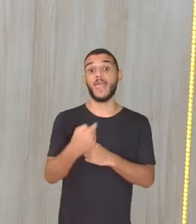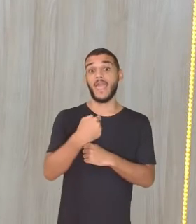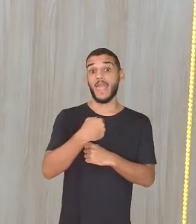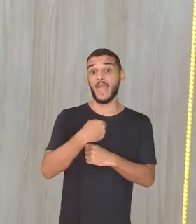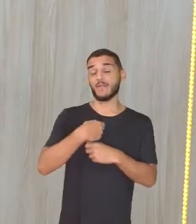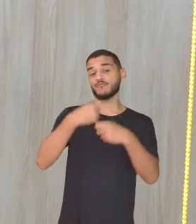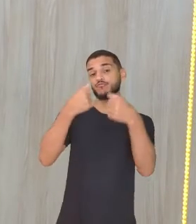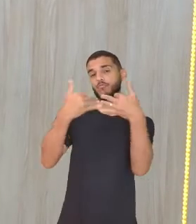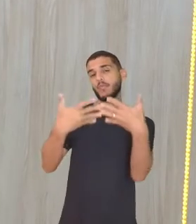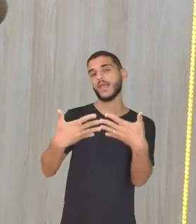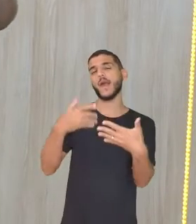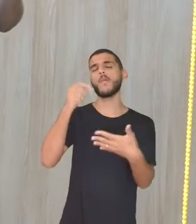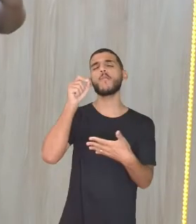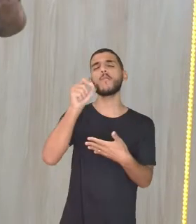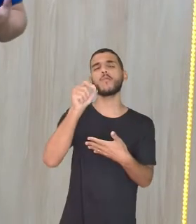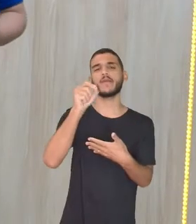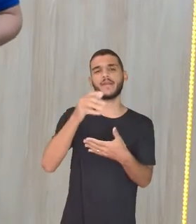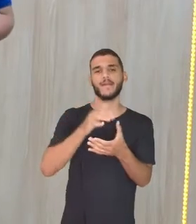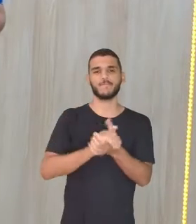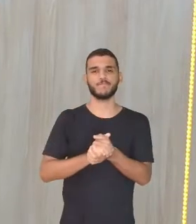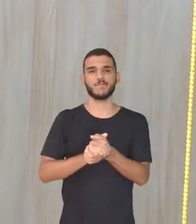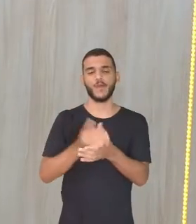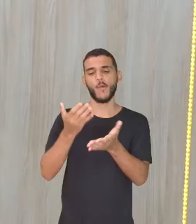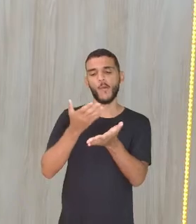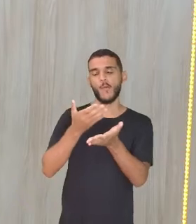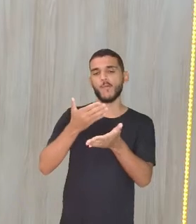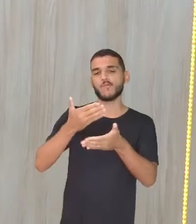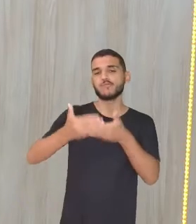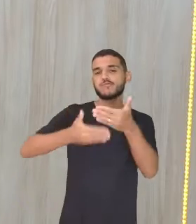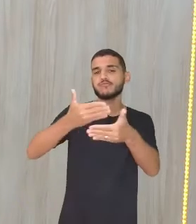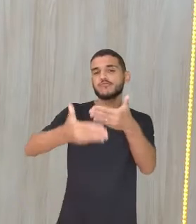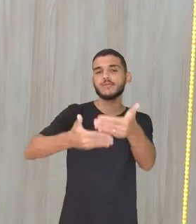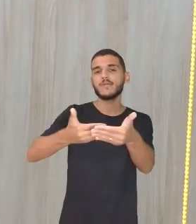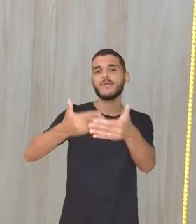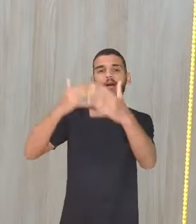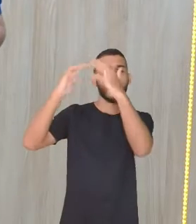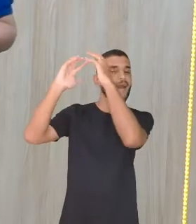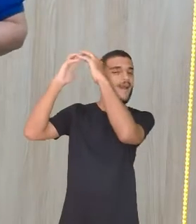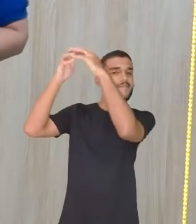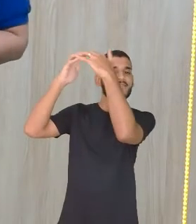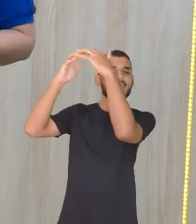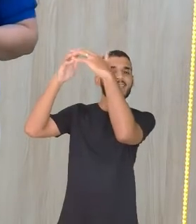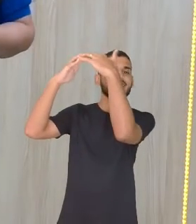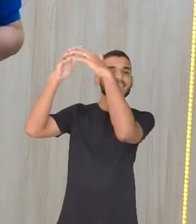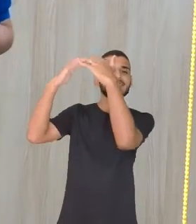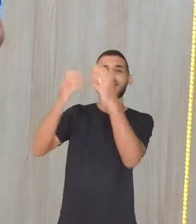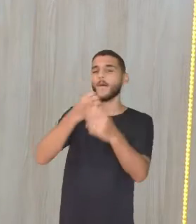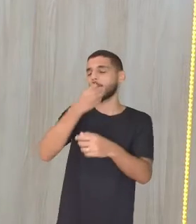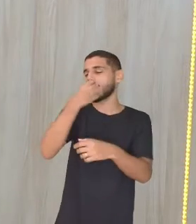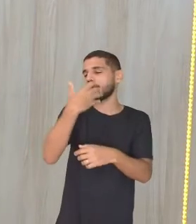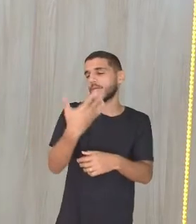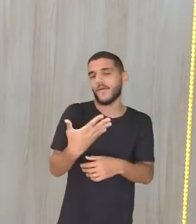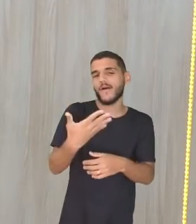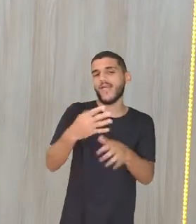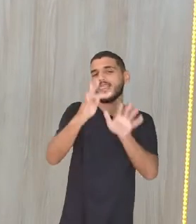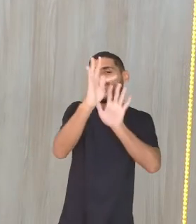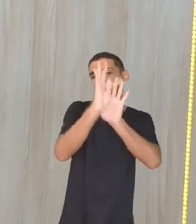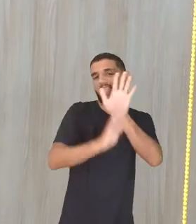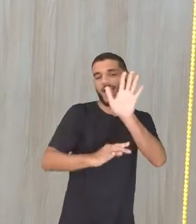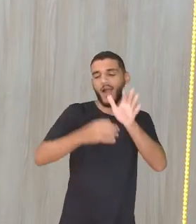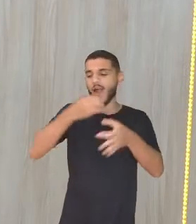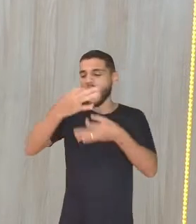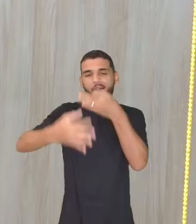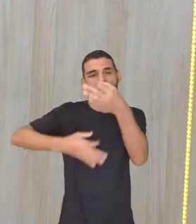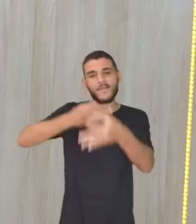pouquinho hoje, né? Continuar aquela reflexão massa que a gente já começou de texto argumentativo, porque a argumentação